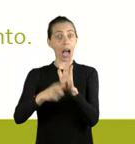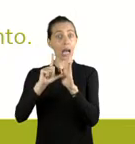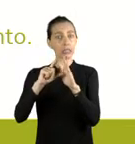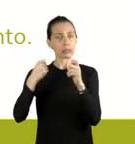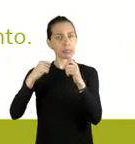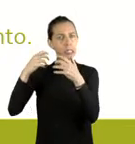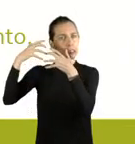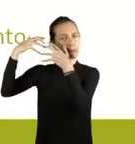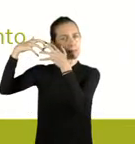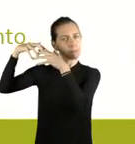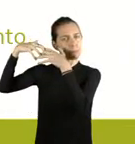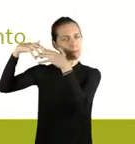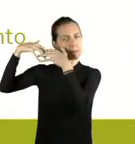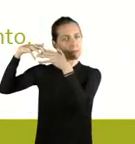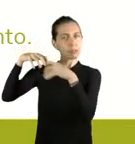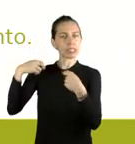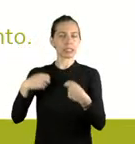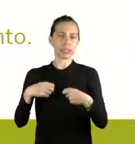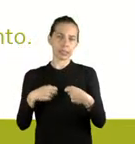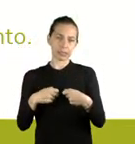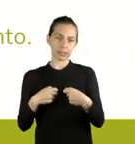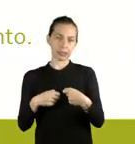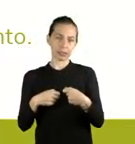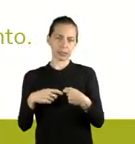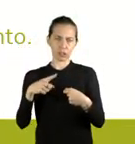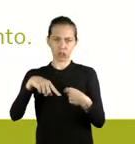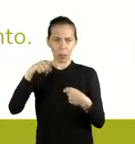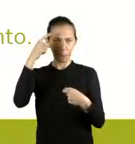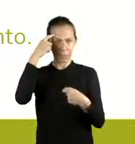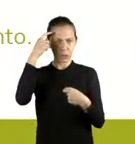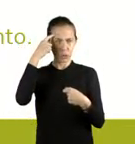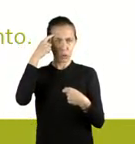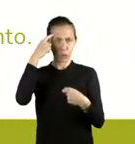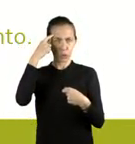E se toda compra fosse pensada? Vocês já pararam para pensar nisso?